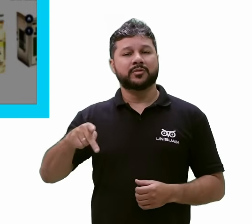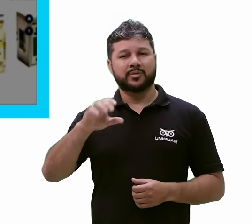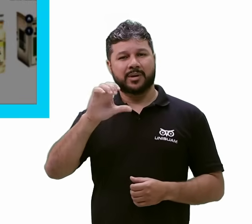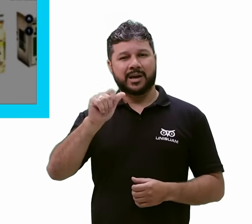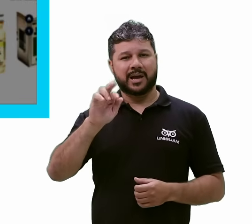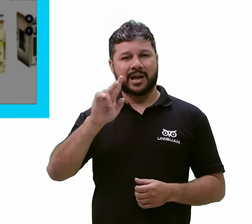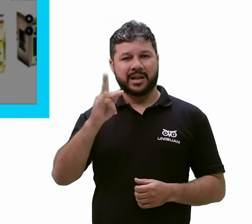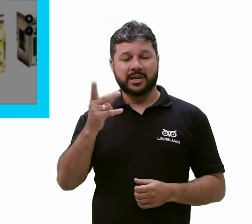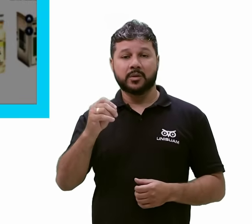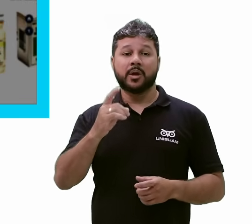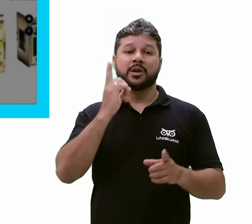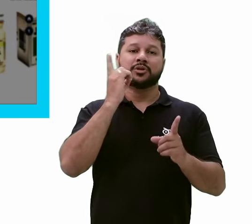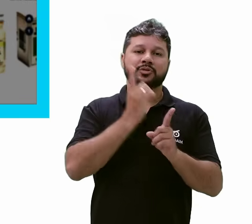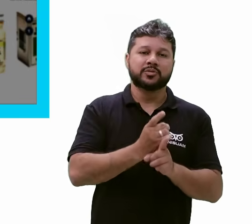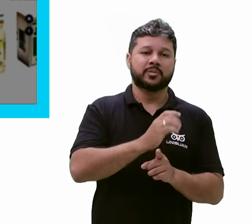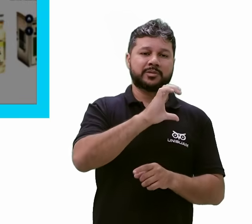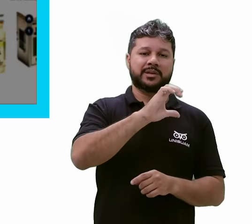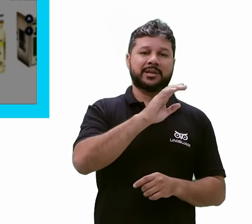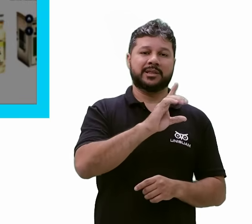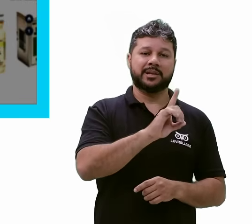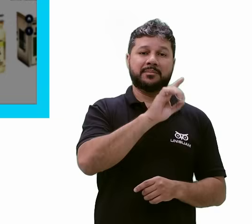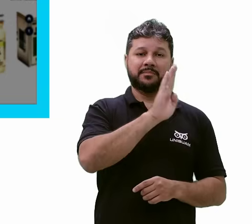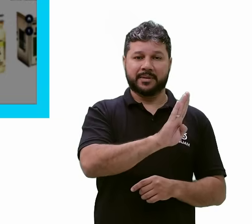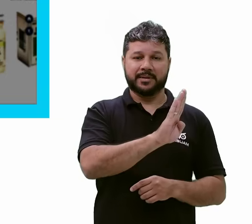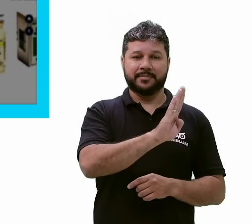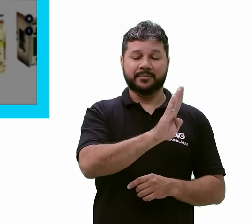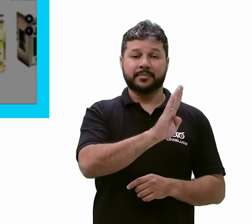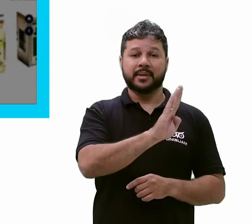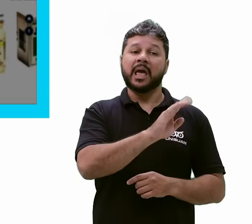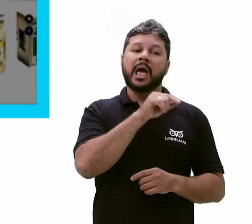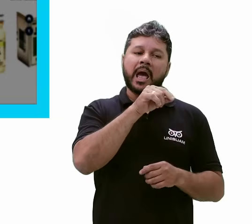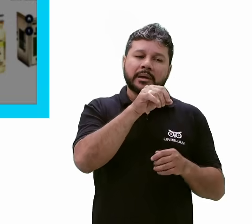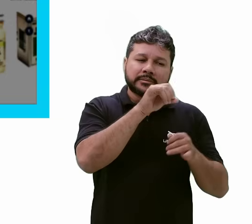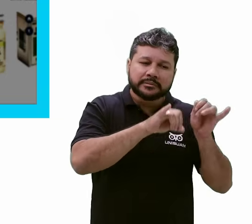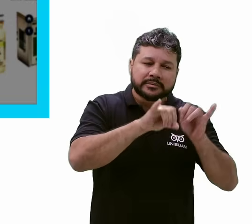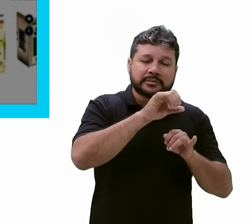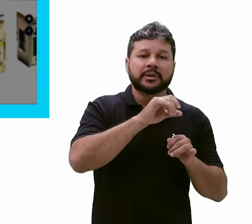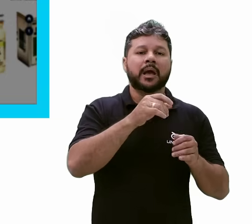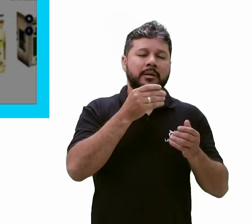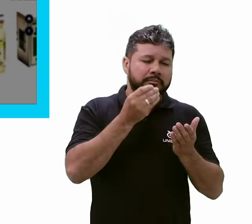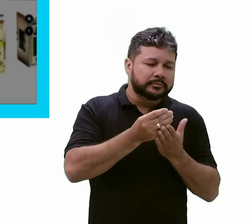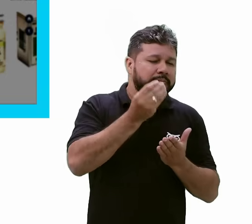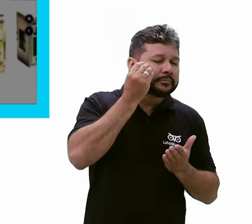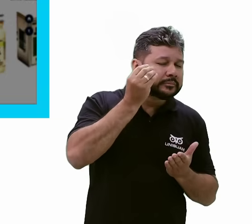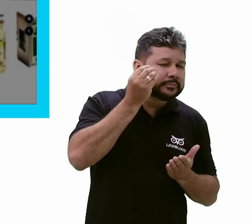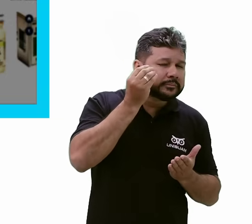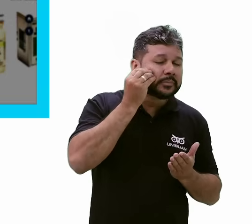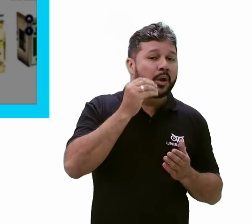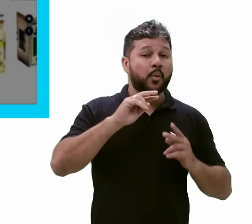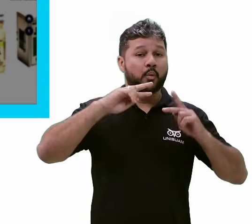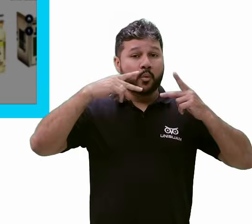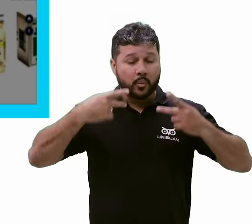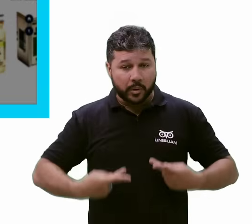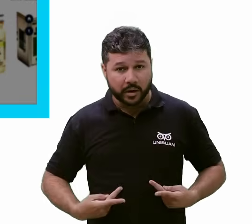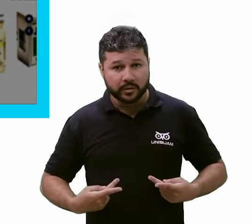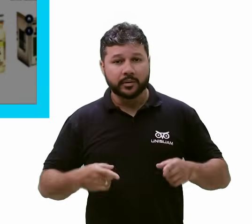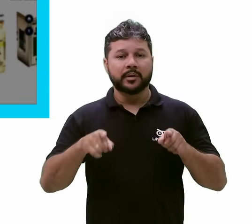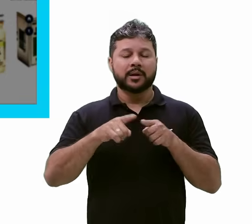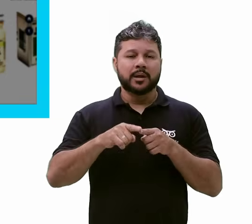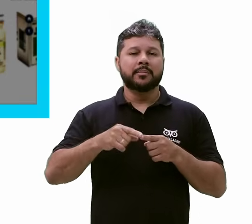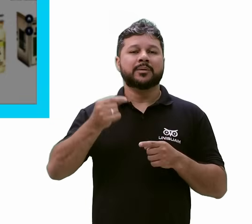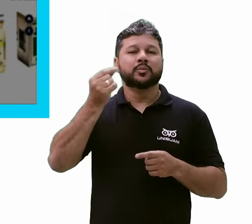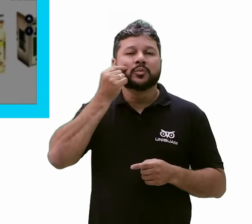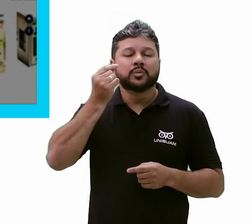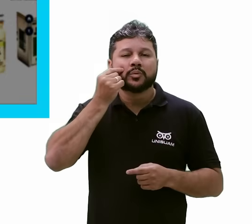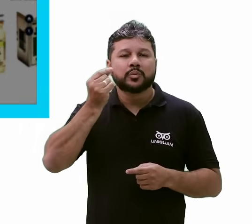professor Carlini descobre o CBD, a substância do CBD, né, e começa a fazer muitas pesquisas em humanos